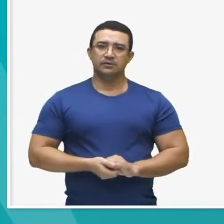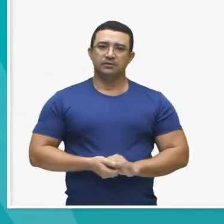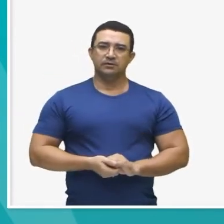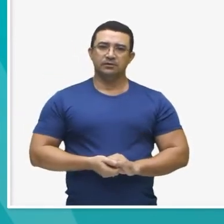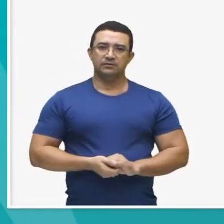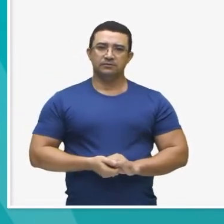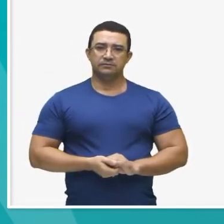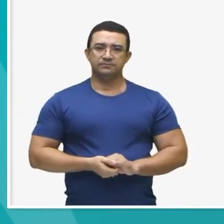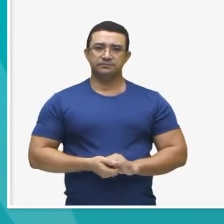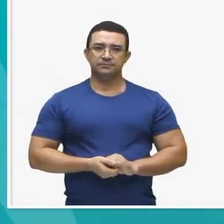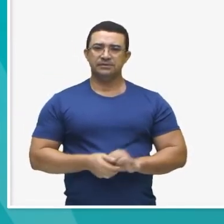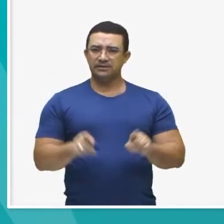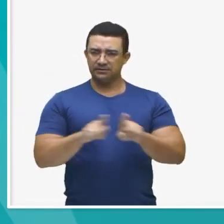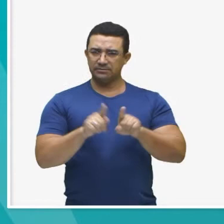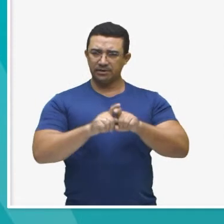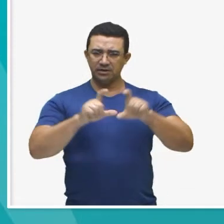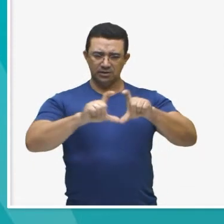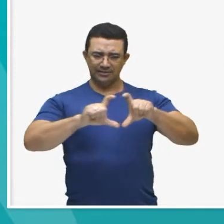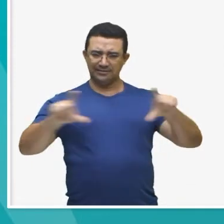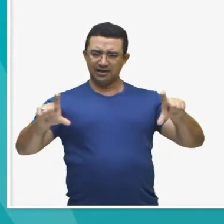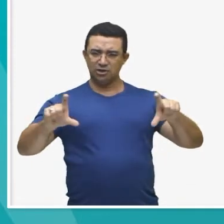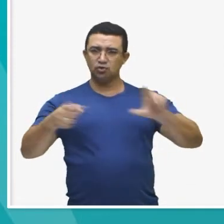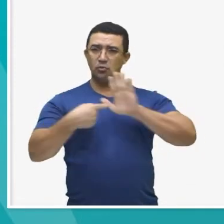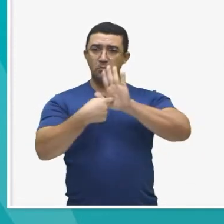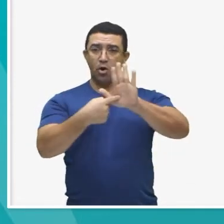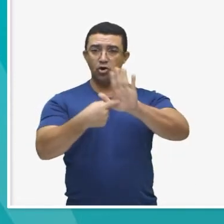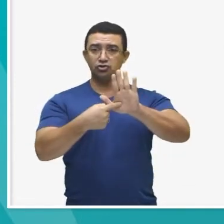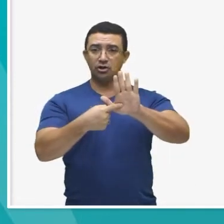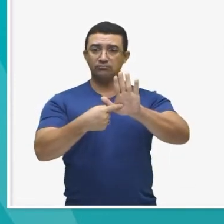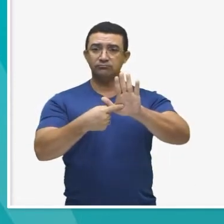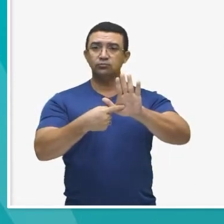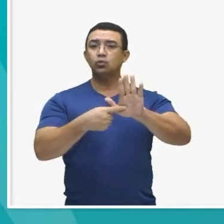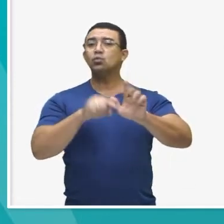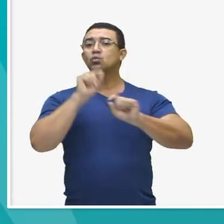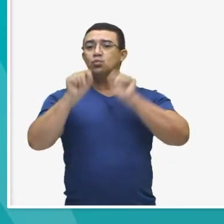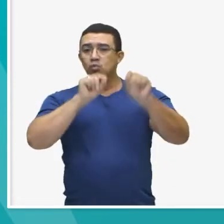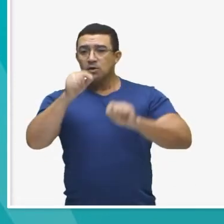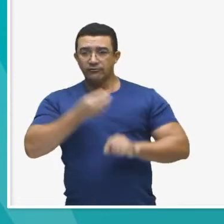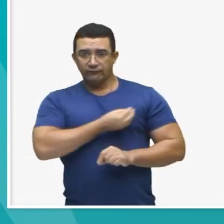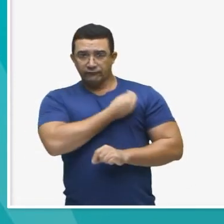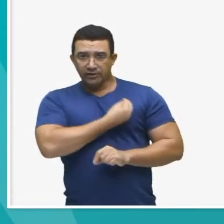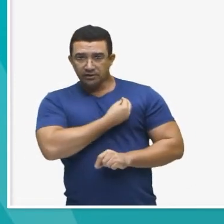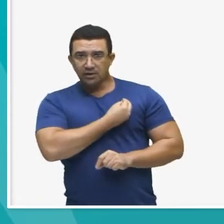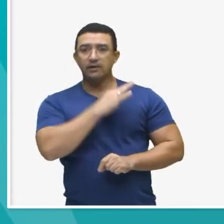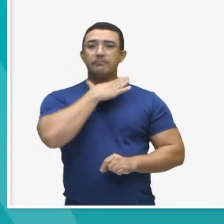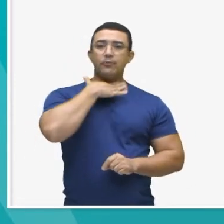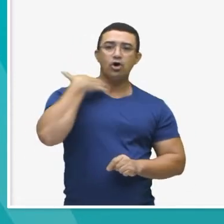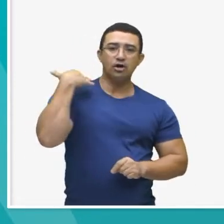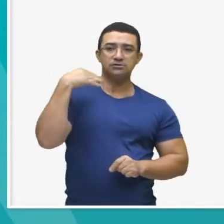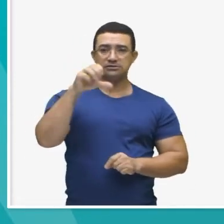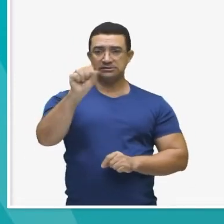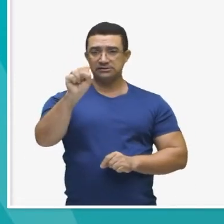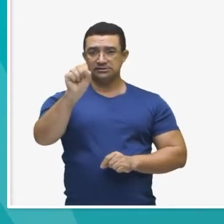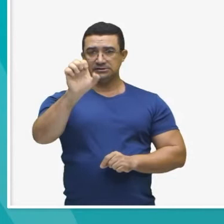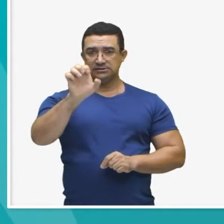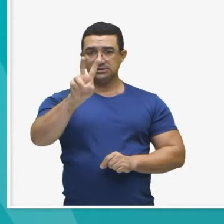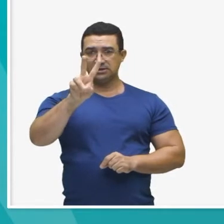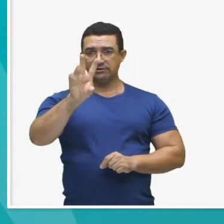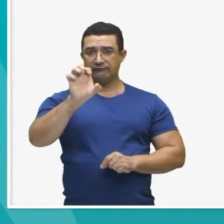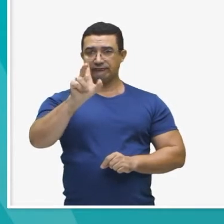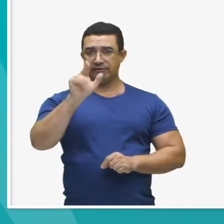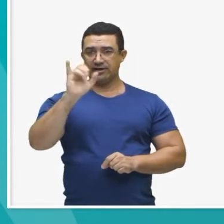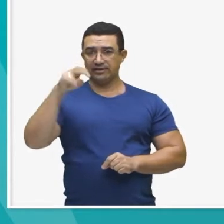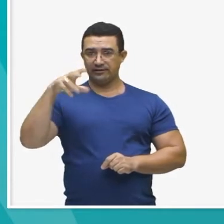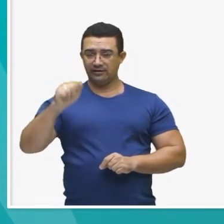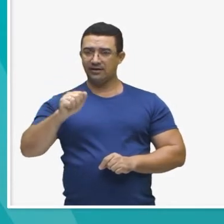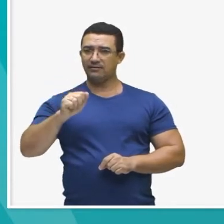ele referenciando essa vida e essa morte severina, né? E que é um pedacinho daquele